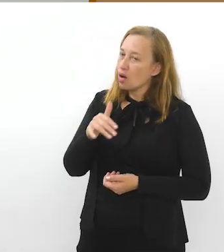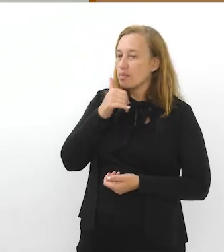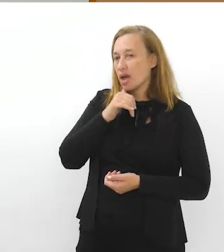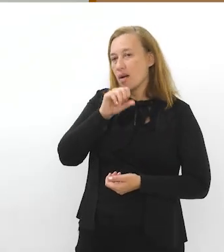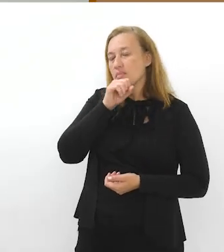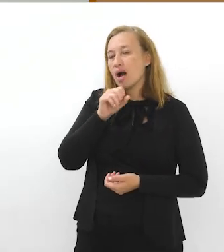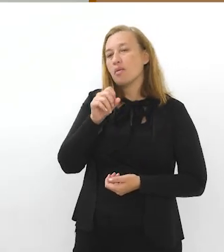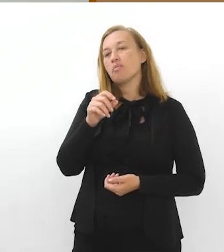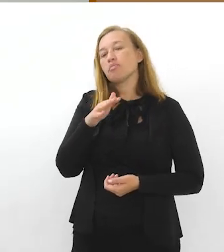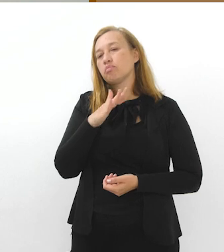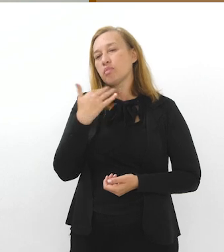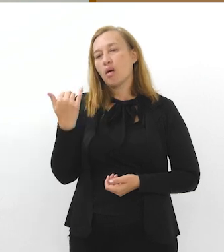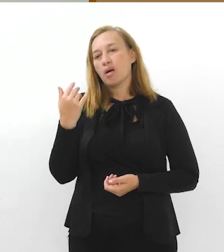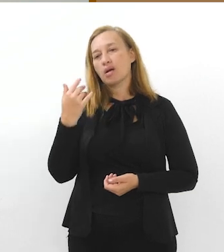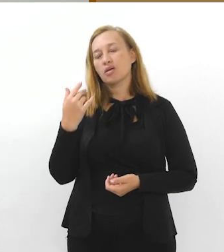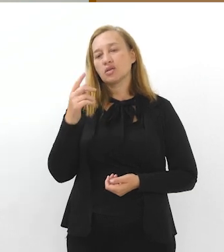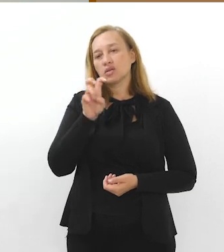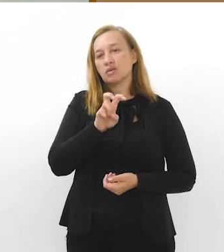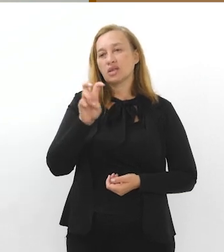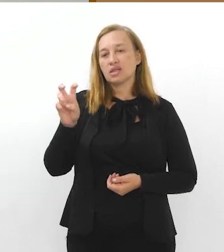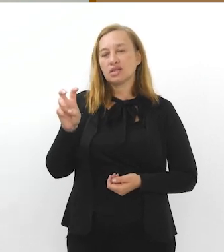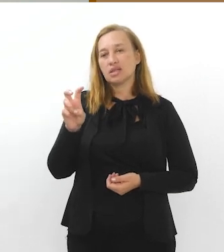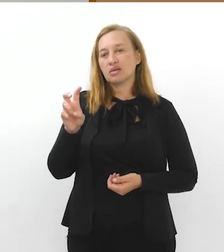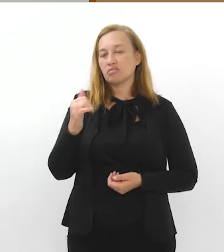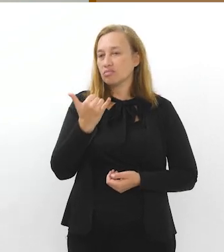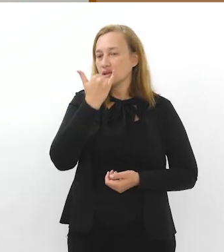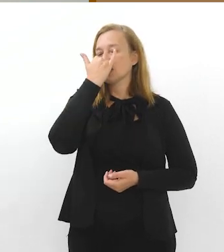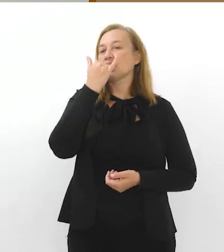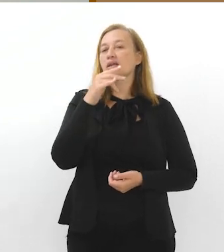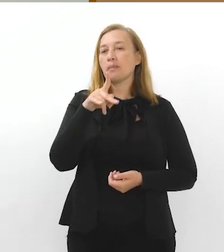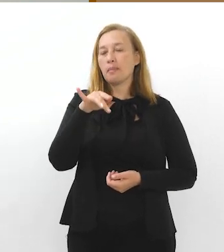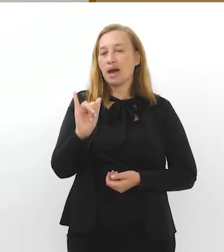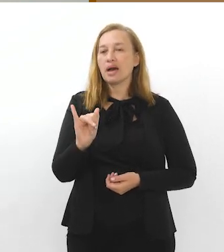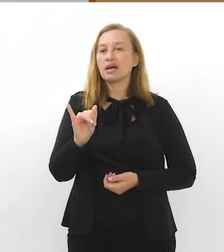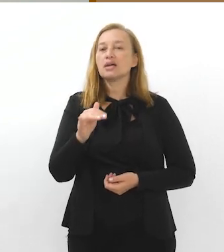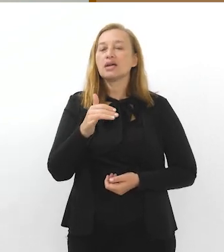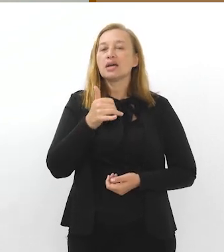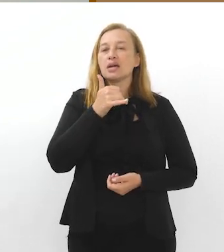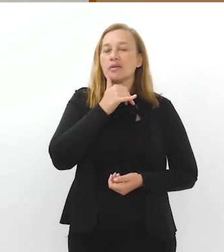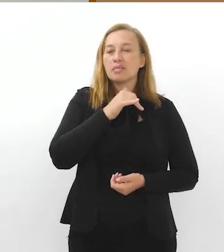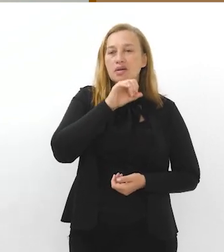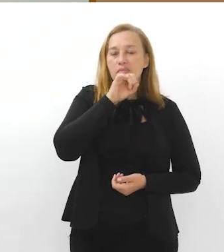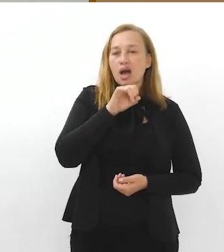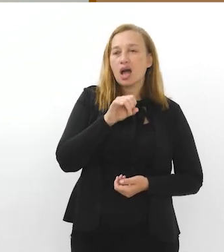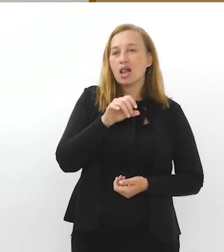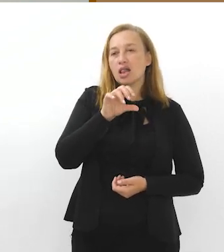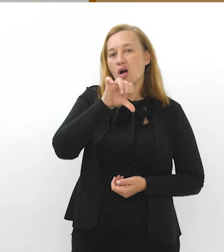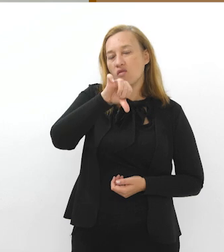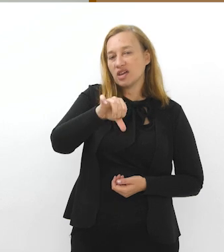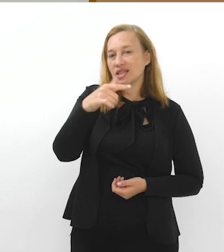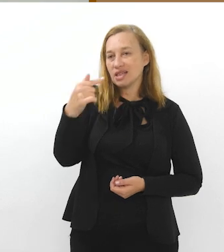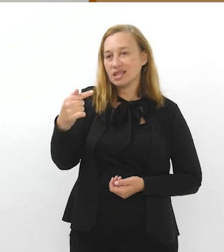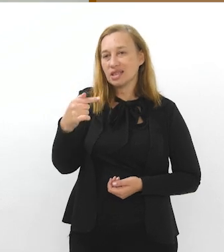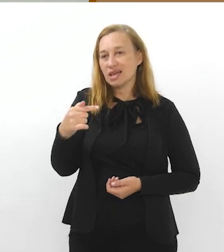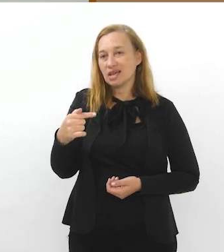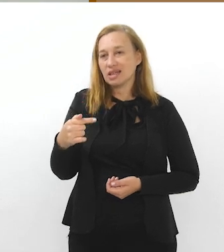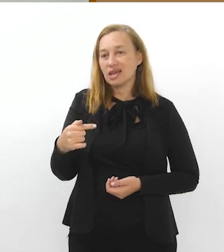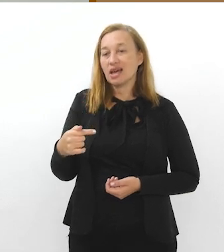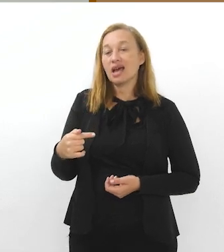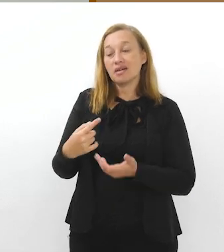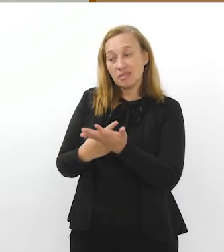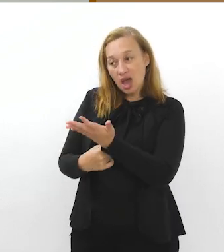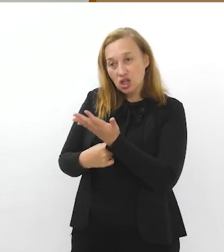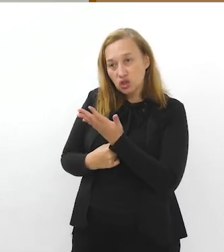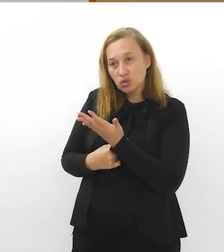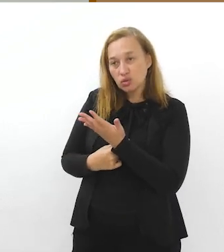Não, só minha mãe. Meu pai morreu com 55 anos num acidente. E minha mãe, com 97, uma